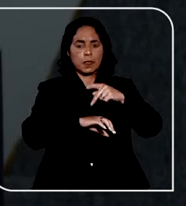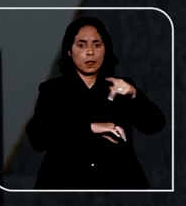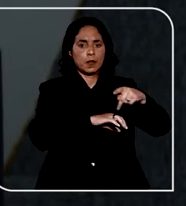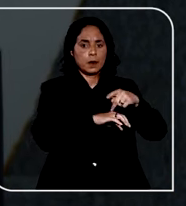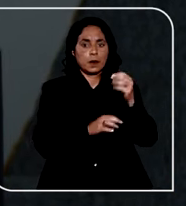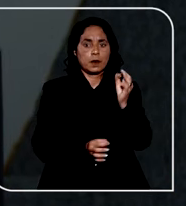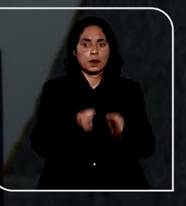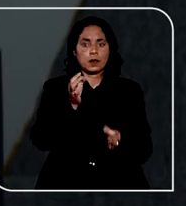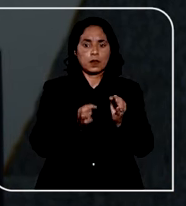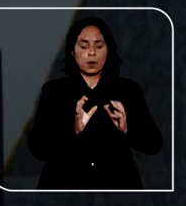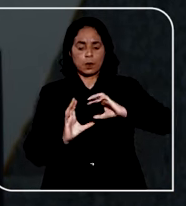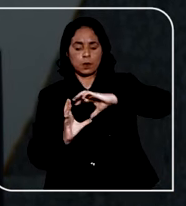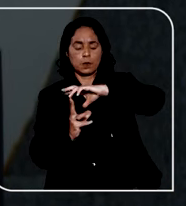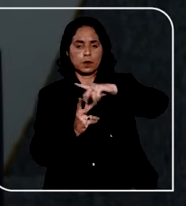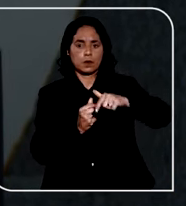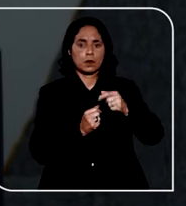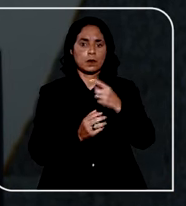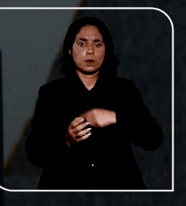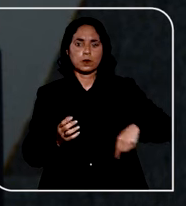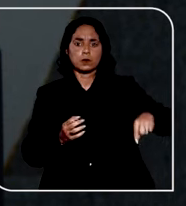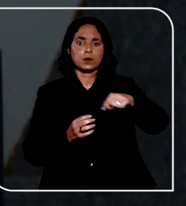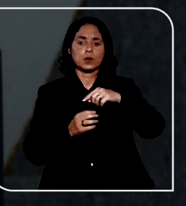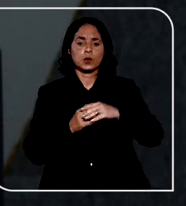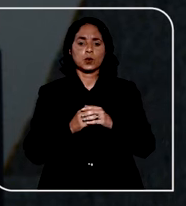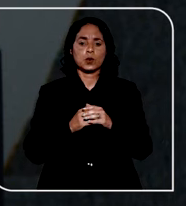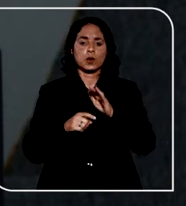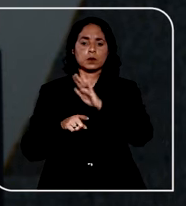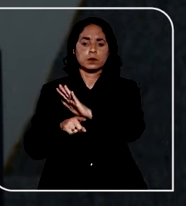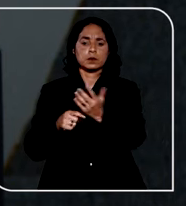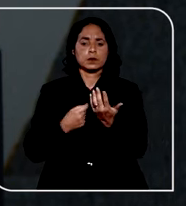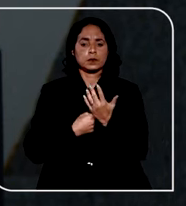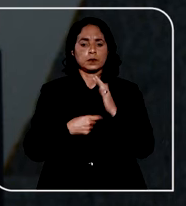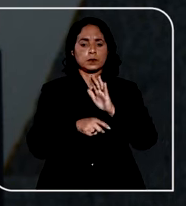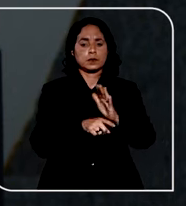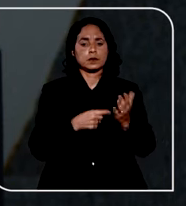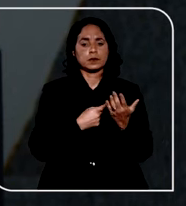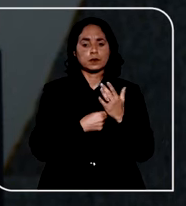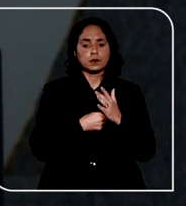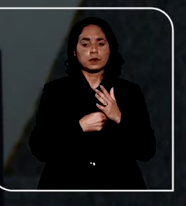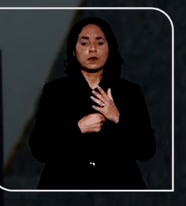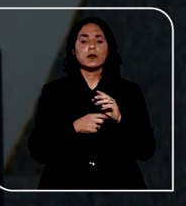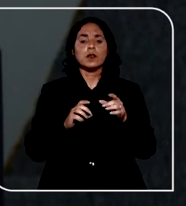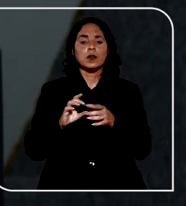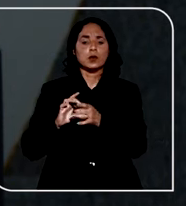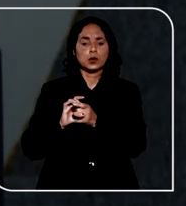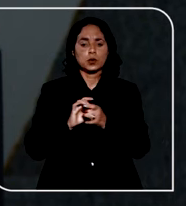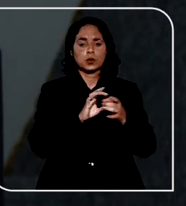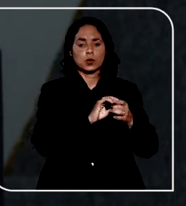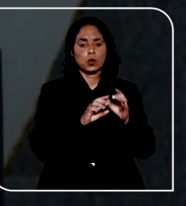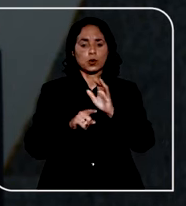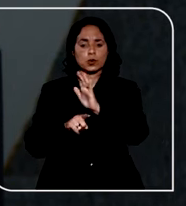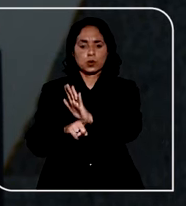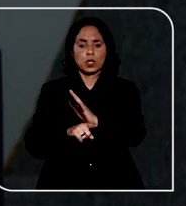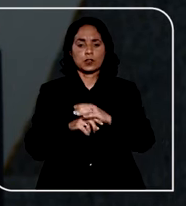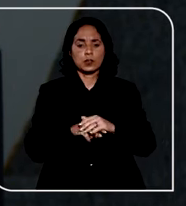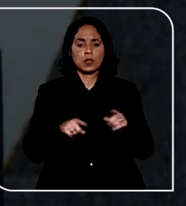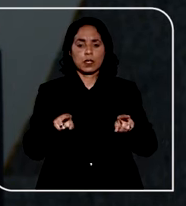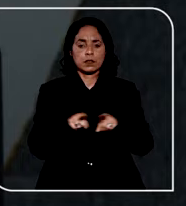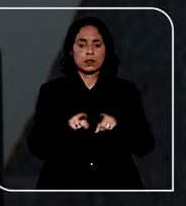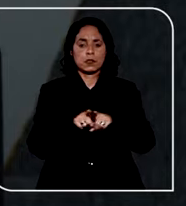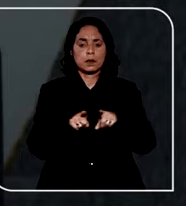ao redor do mundo beneficiando-os reciprocamente com o fortalecimento dos laços de cooperação e